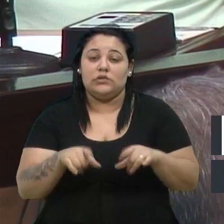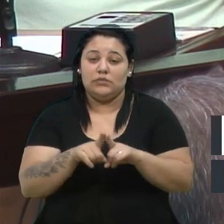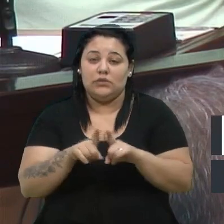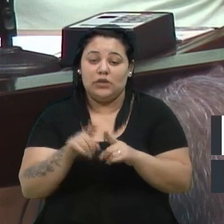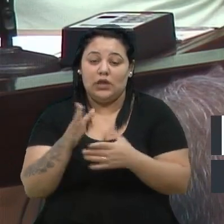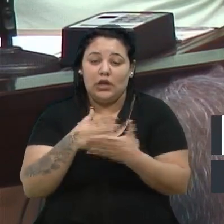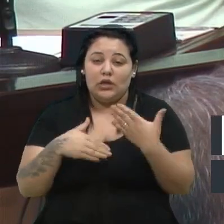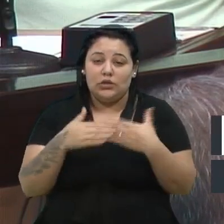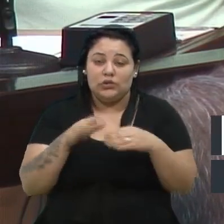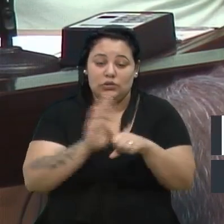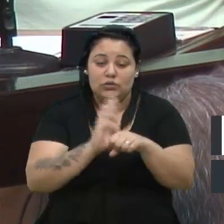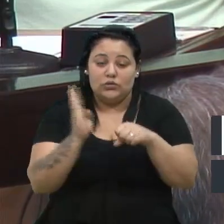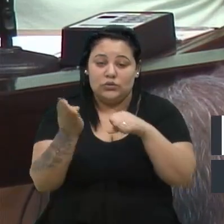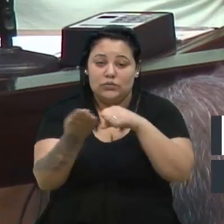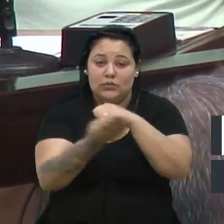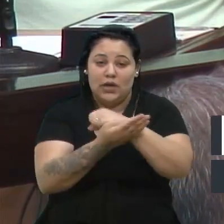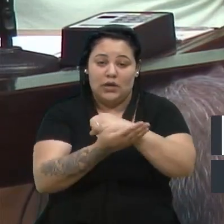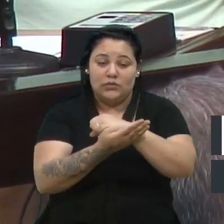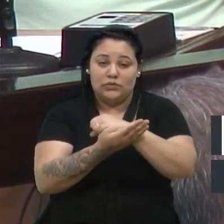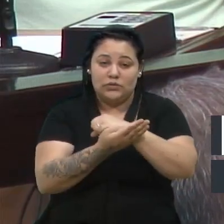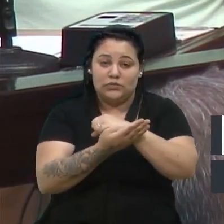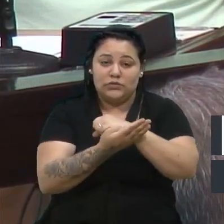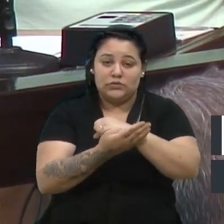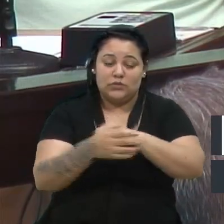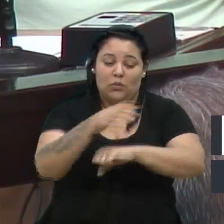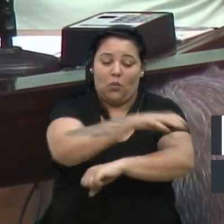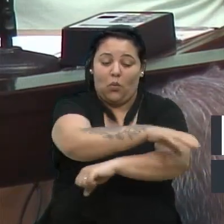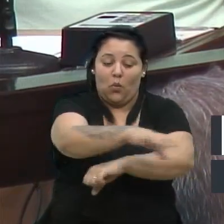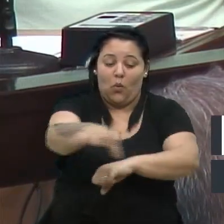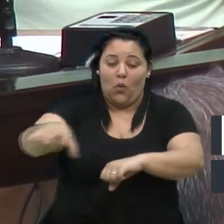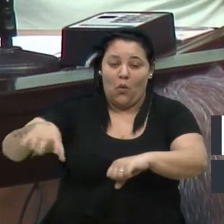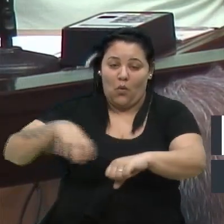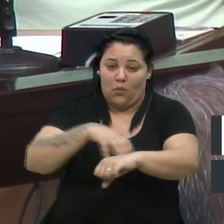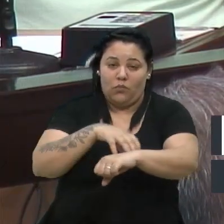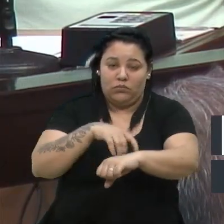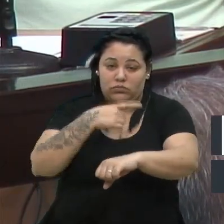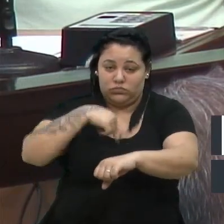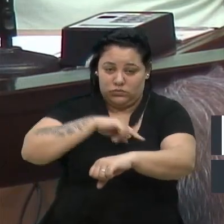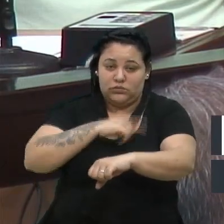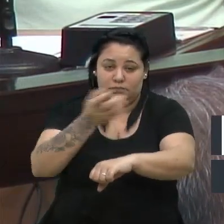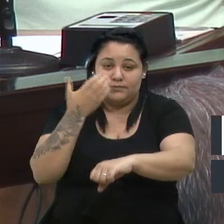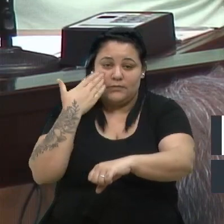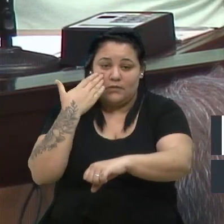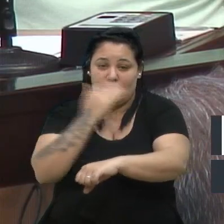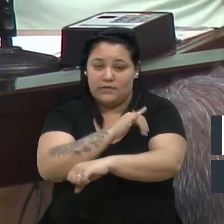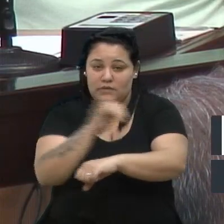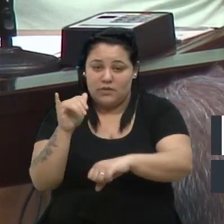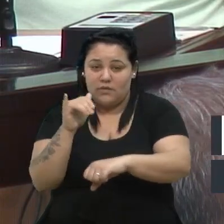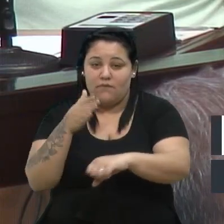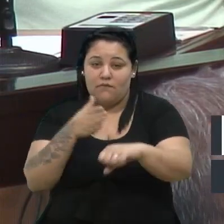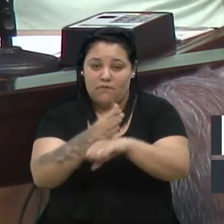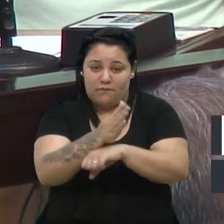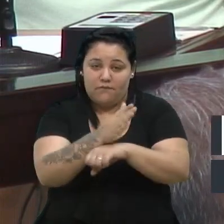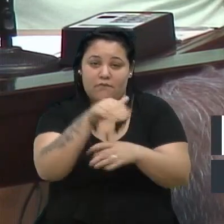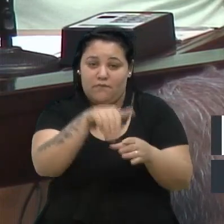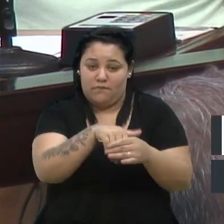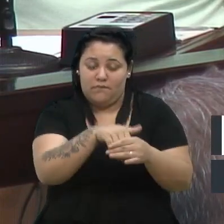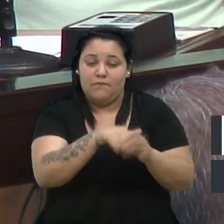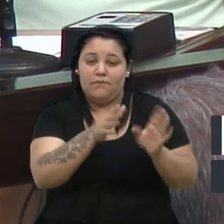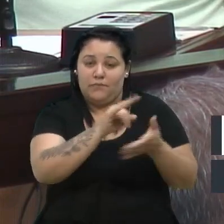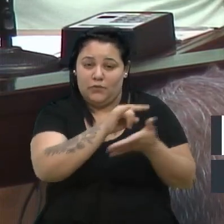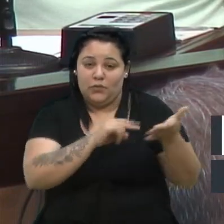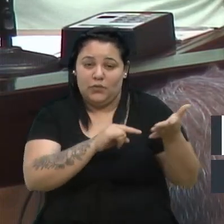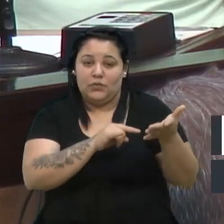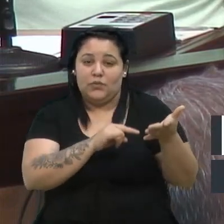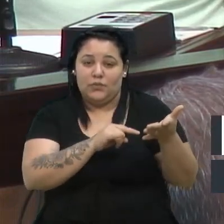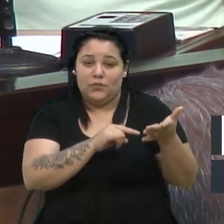bairros adjacentes à escola, nós estaremos votando favorável a esse requerimento da